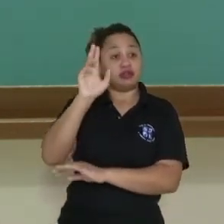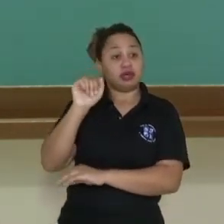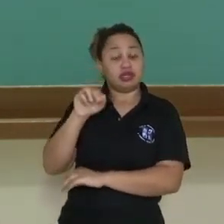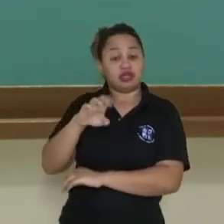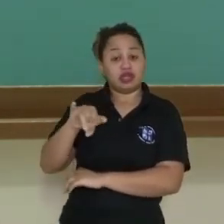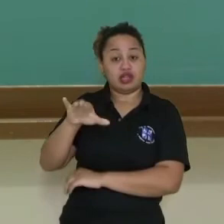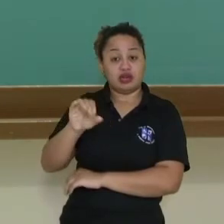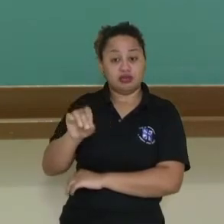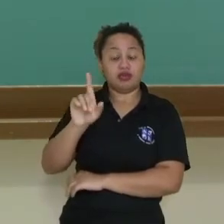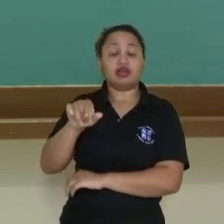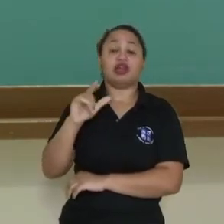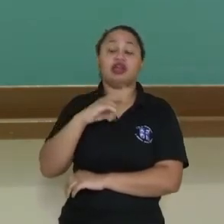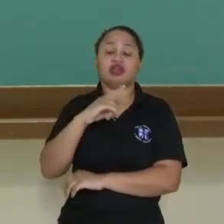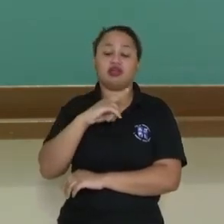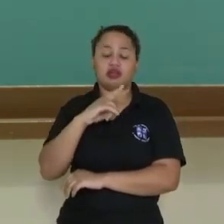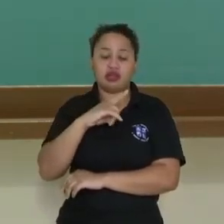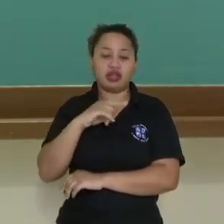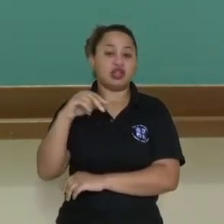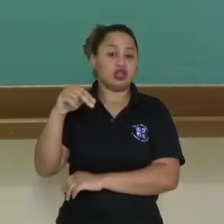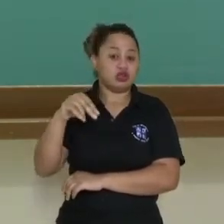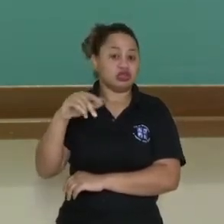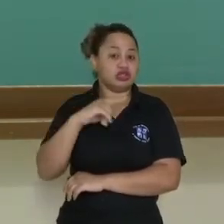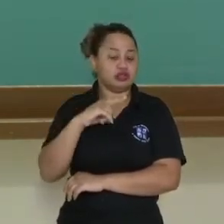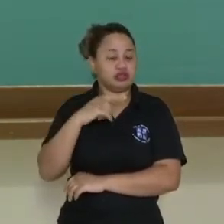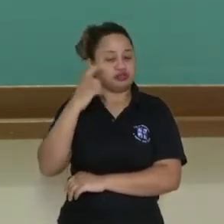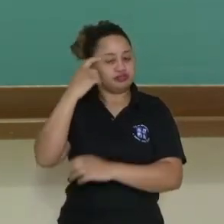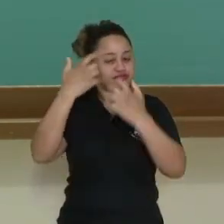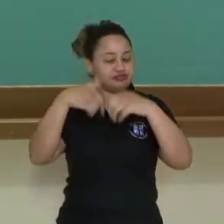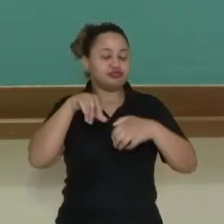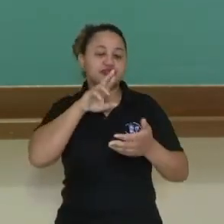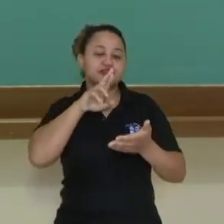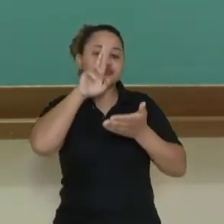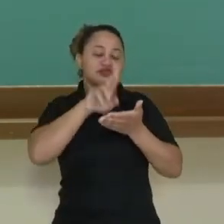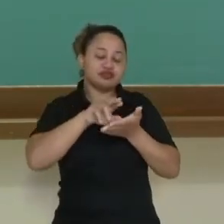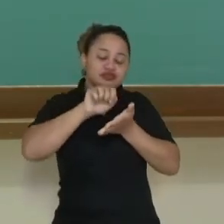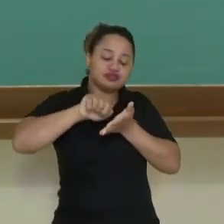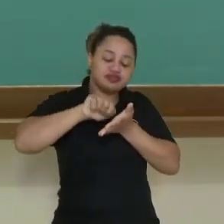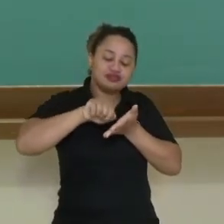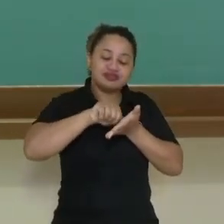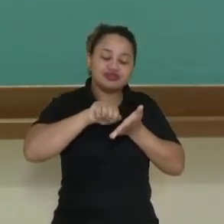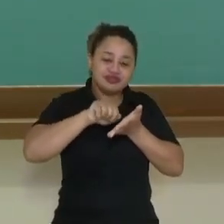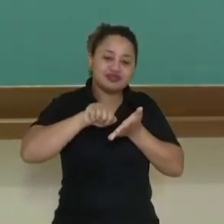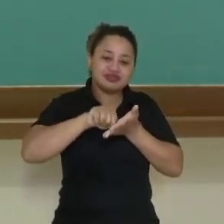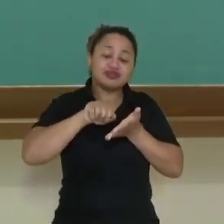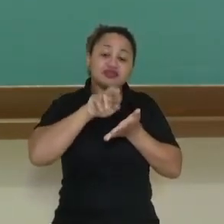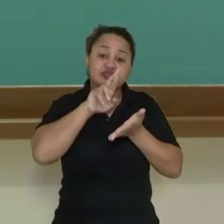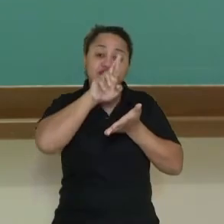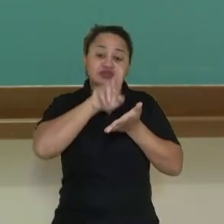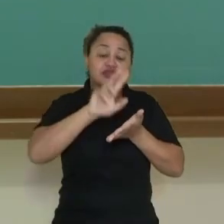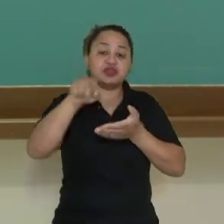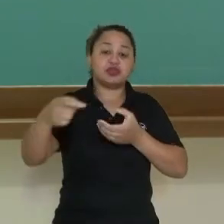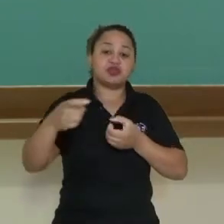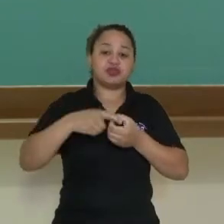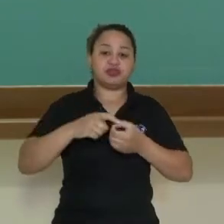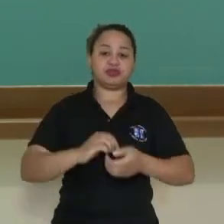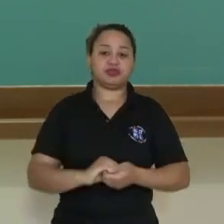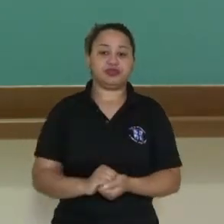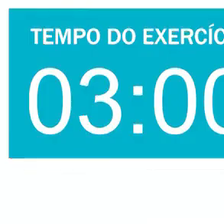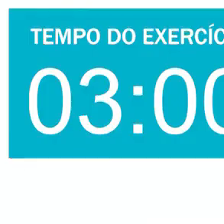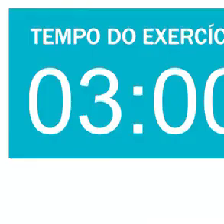composto nitrogenado. Então, vou dar aquele tempinho para você pensar, raciocinar, escrever a tua resposta com as tuas palavras e a gente já retorna.